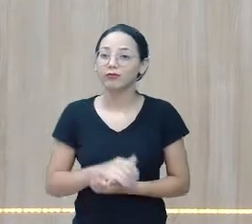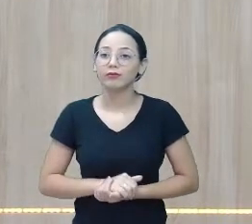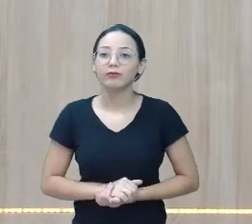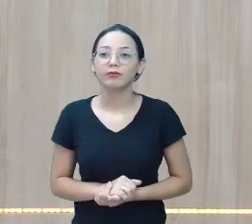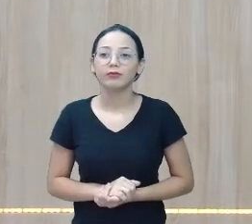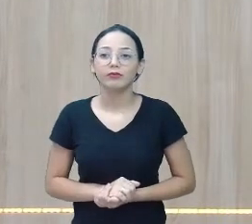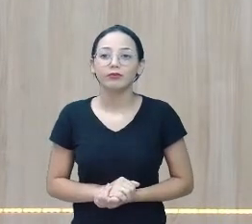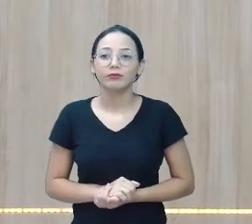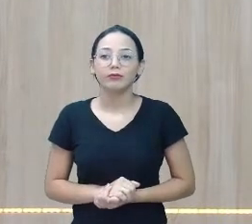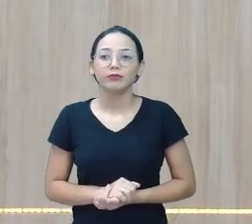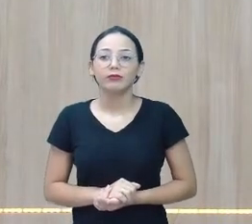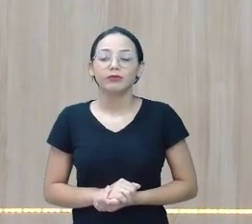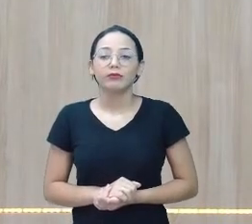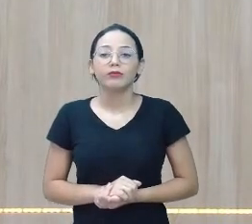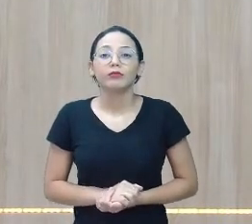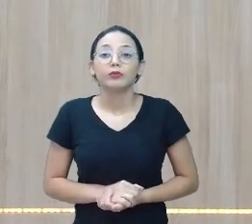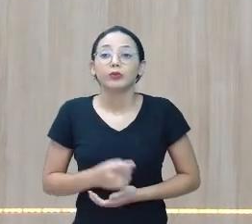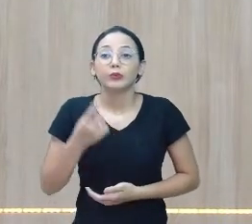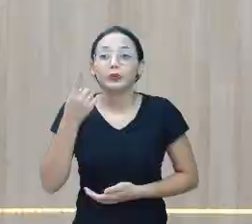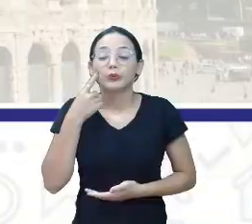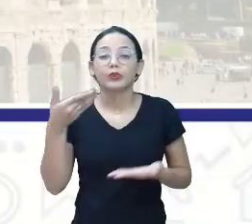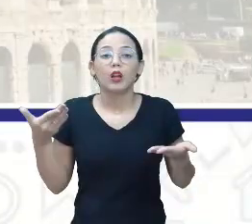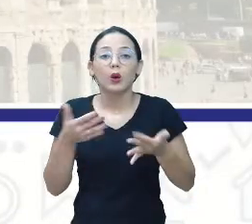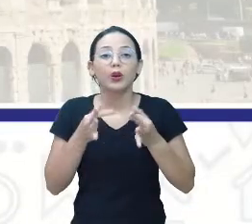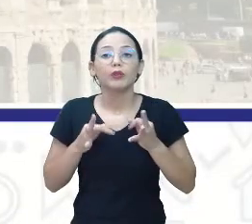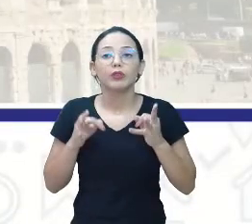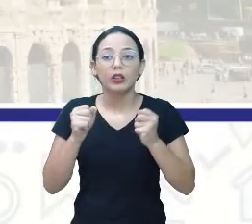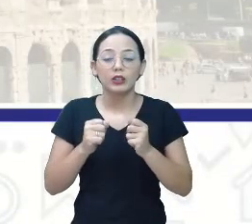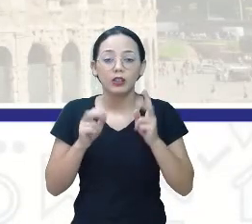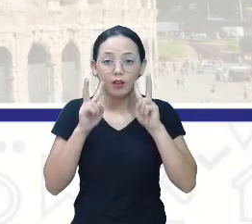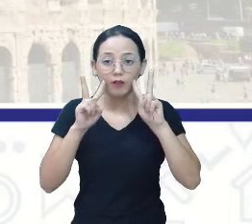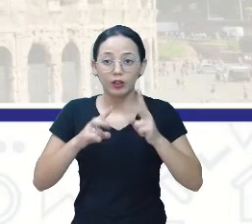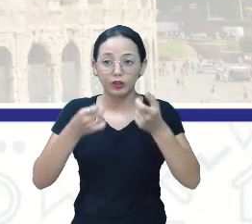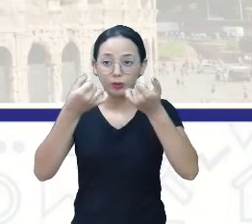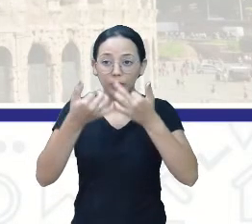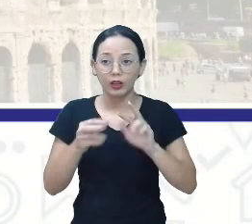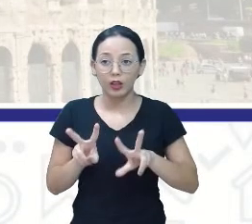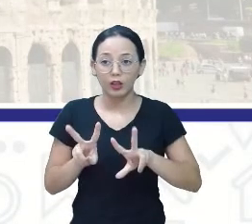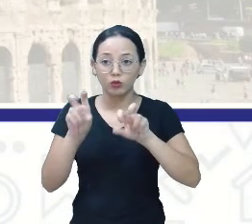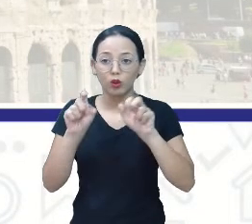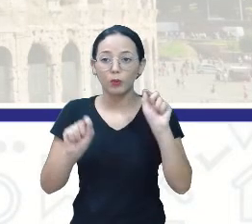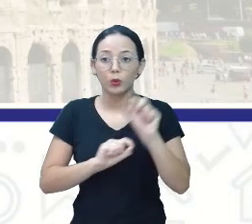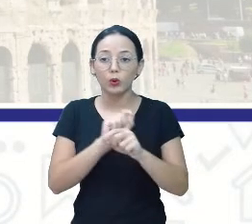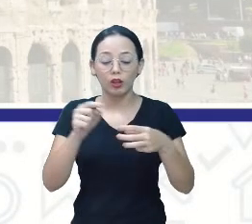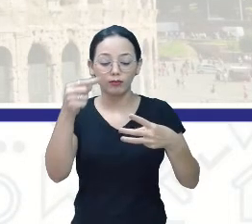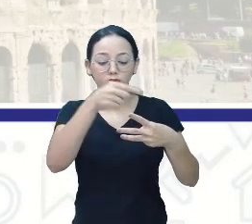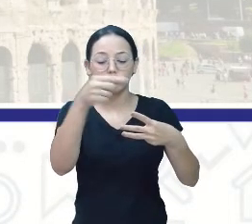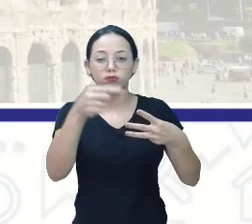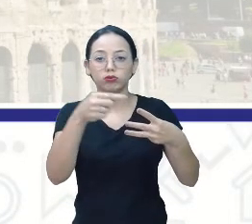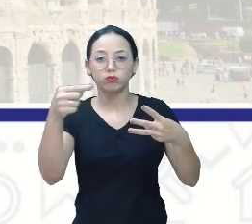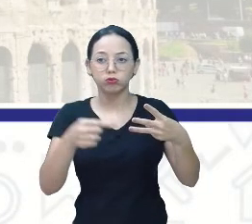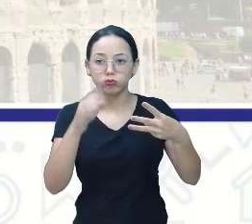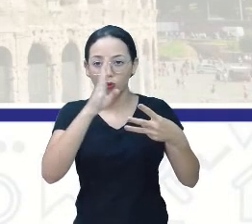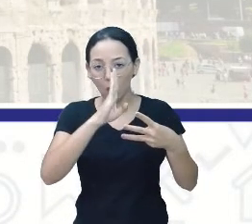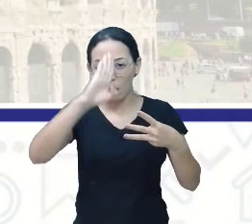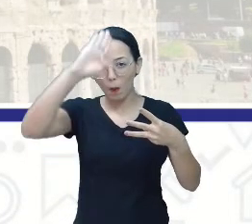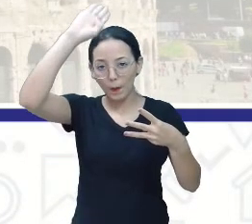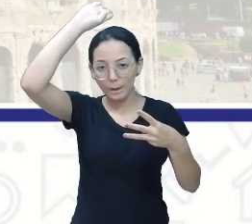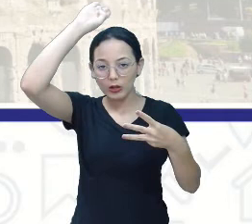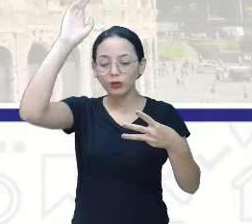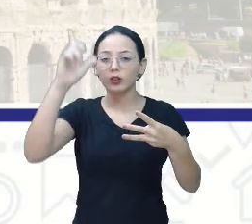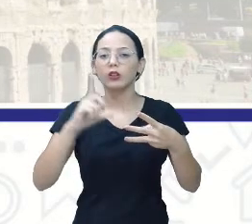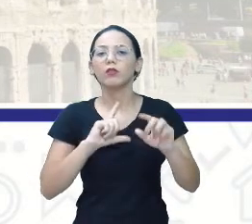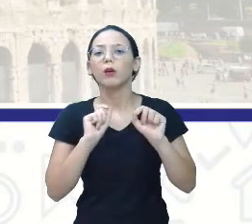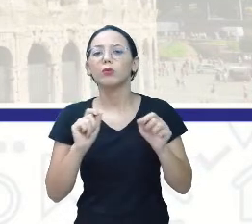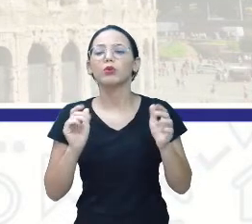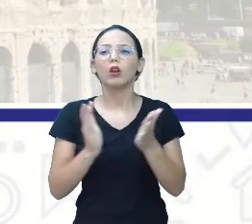Aí vejam. Para a gente encerrar, vamos falar aqui de 3 imperadores romanos, né, que tiveram